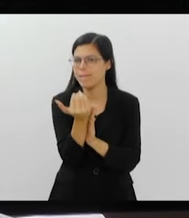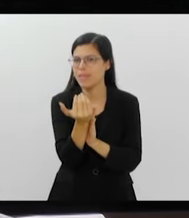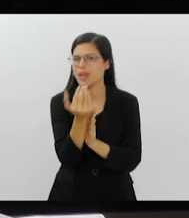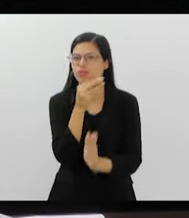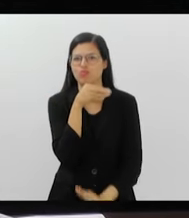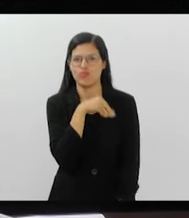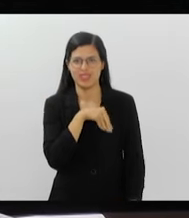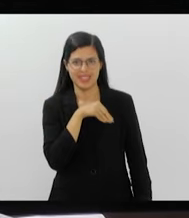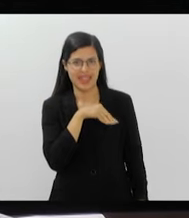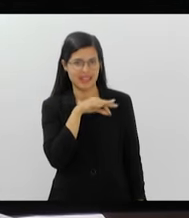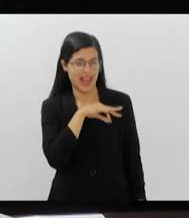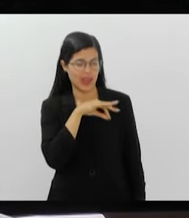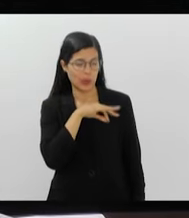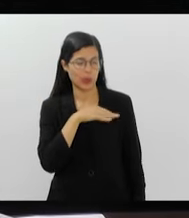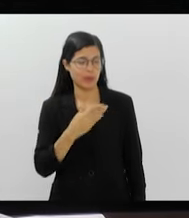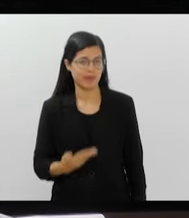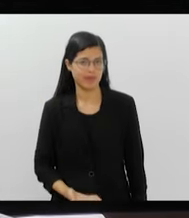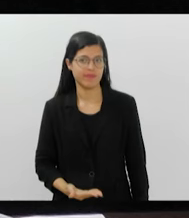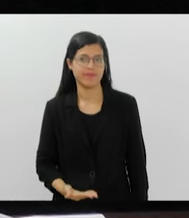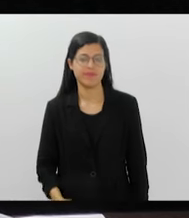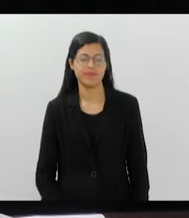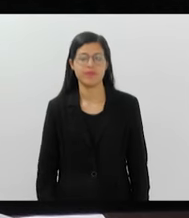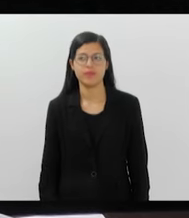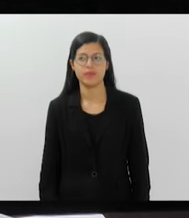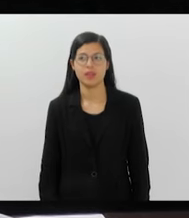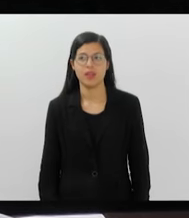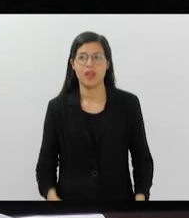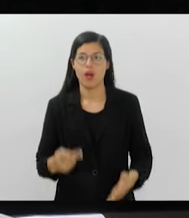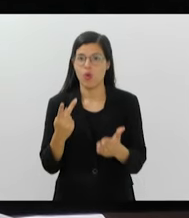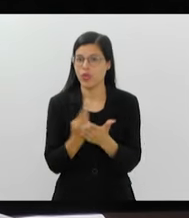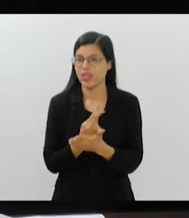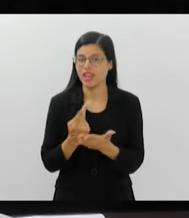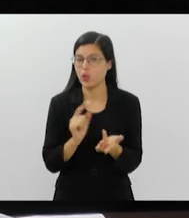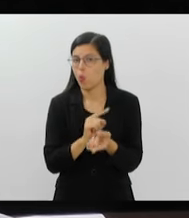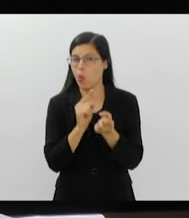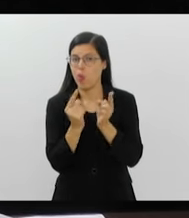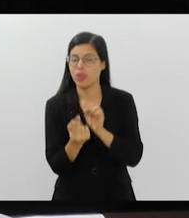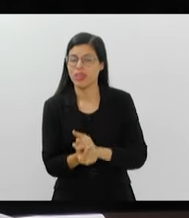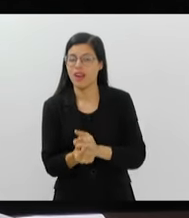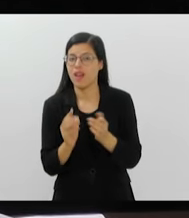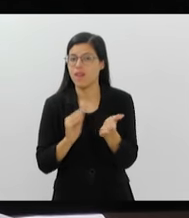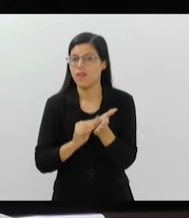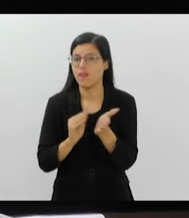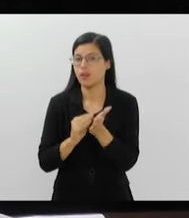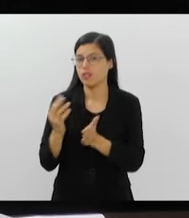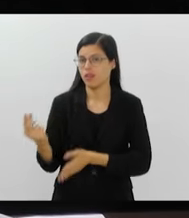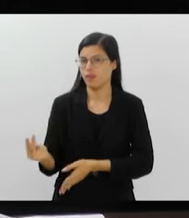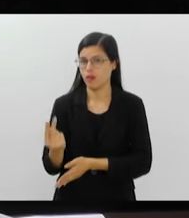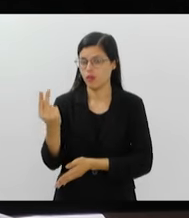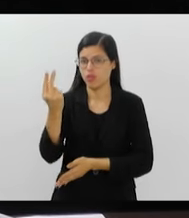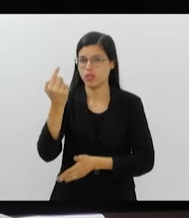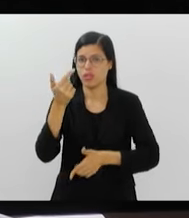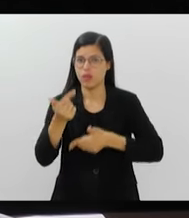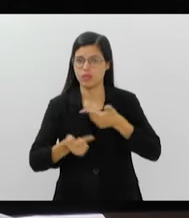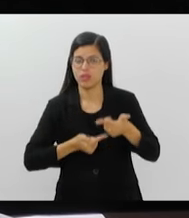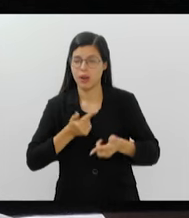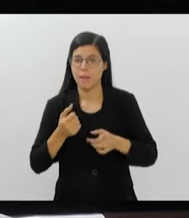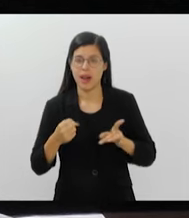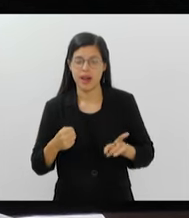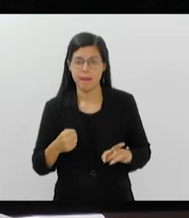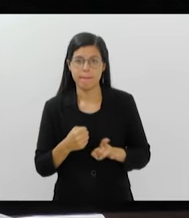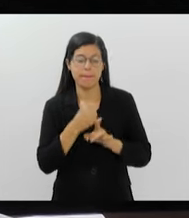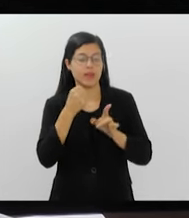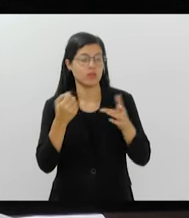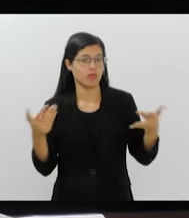proporcional de salário. O que acontece é a desvalorização do trabalho docente. Impacta na qualidade do ensino e